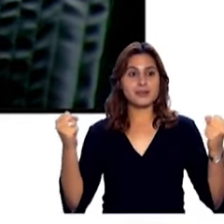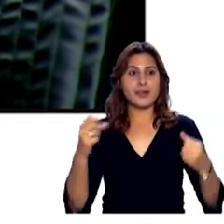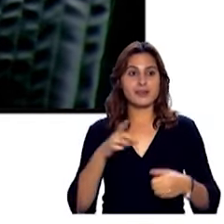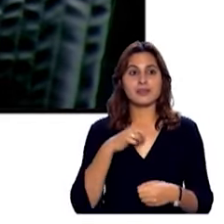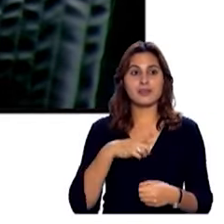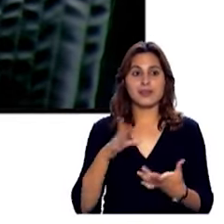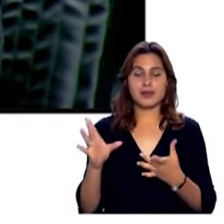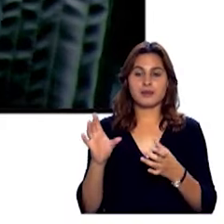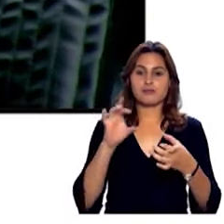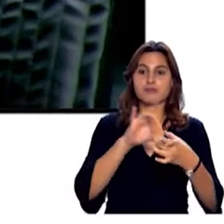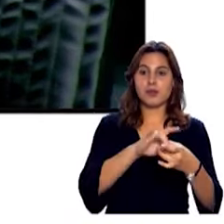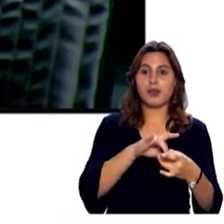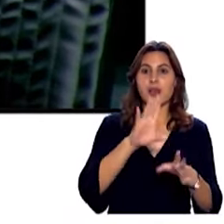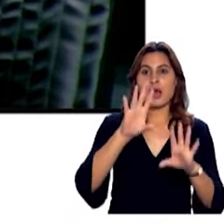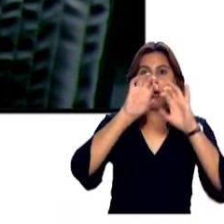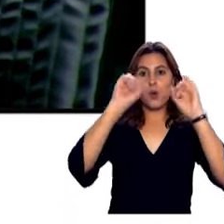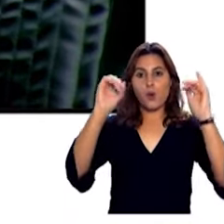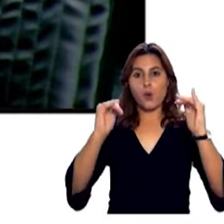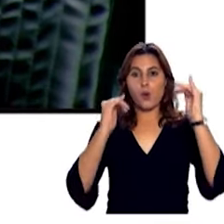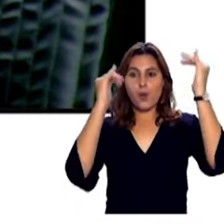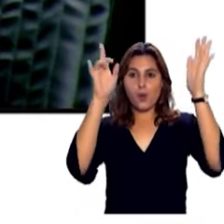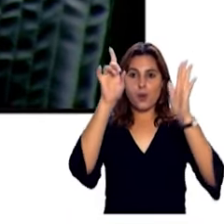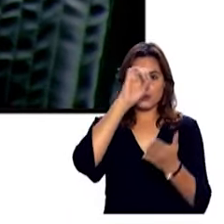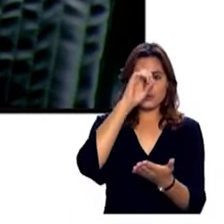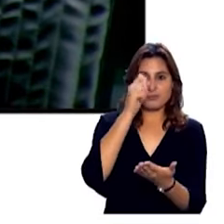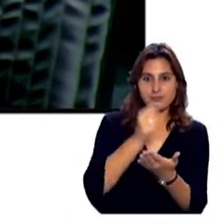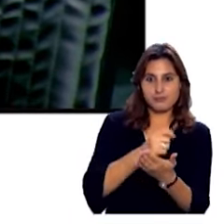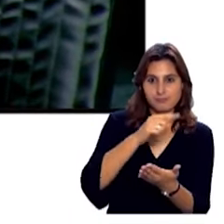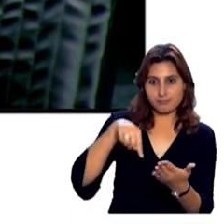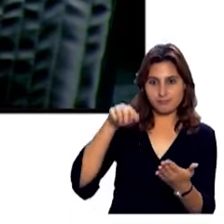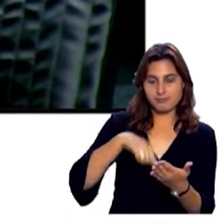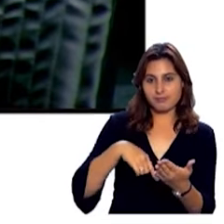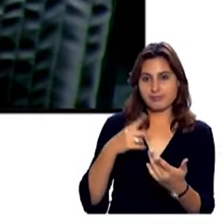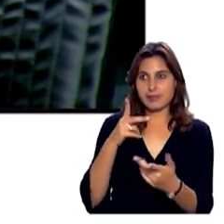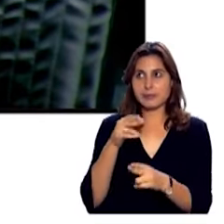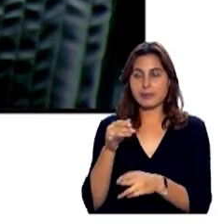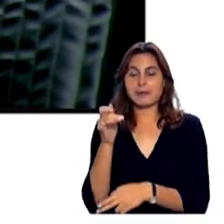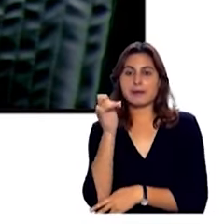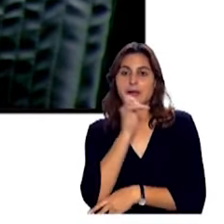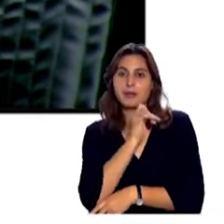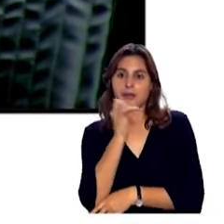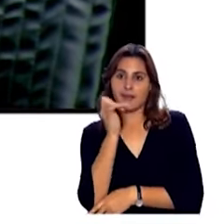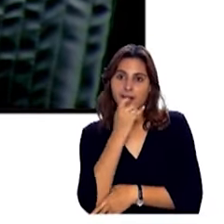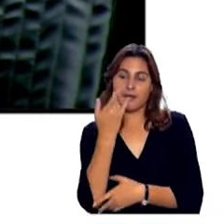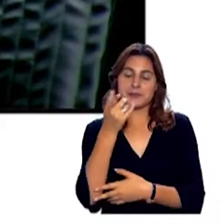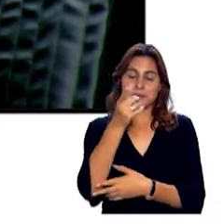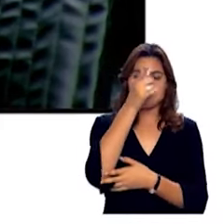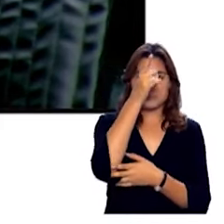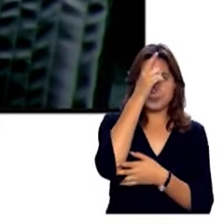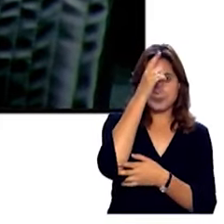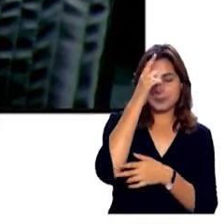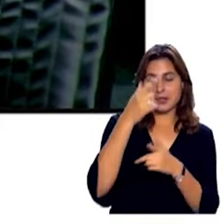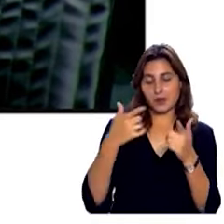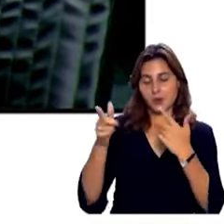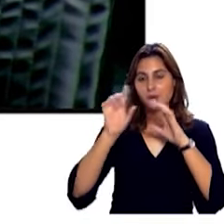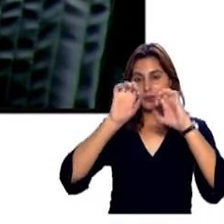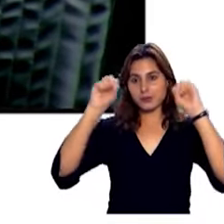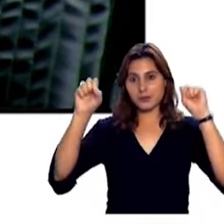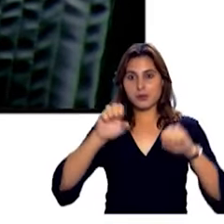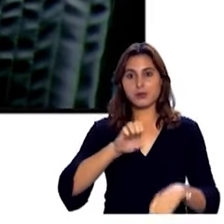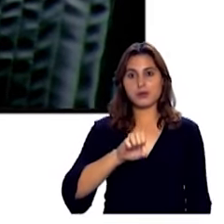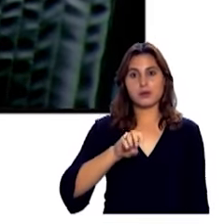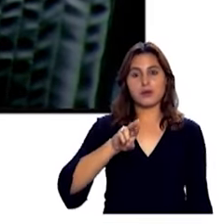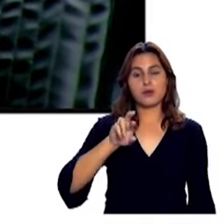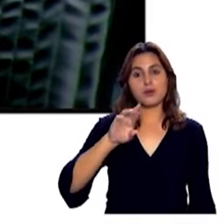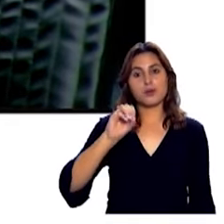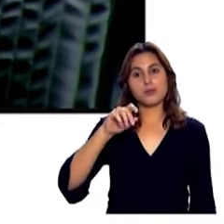corte de cassação francesa assim como também a italiana a alemã e outras tantas cortes europeias ao contrário do Brasil em